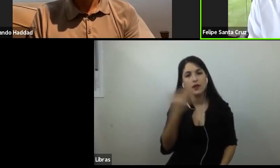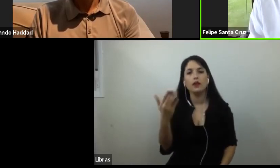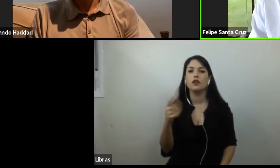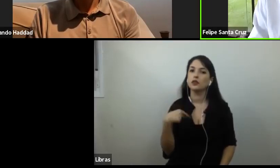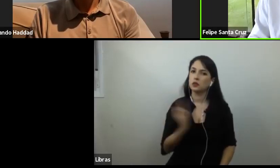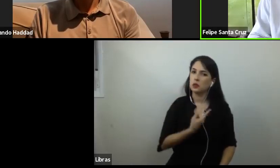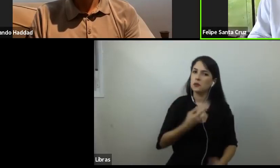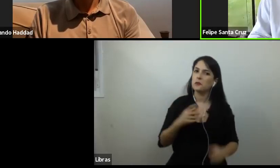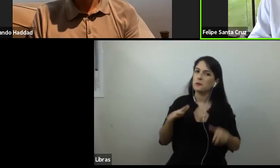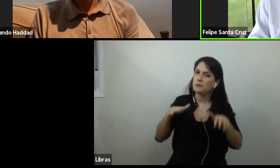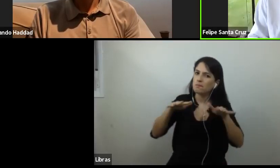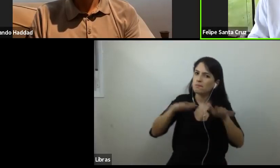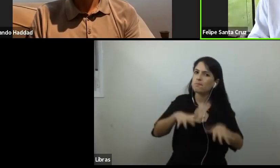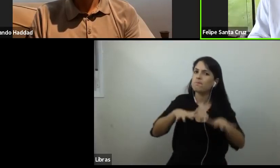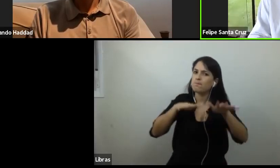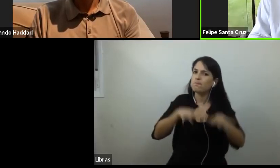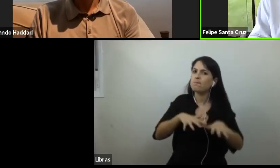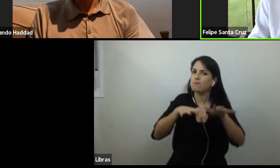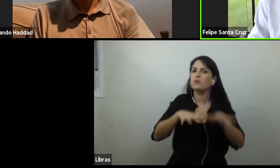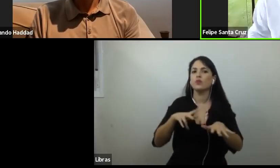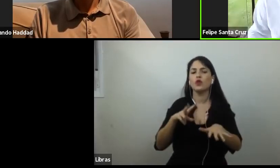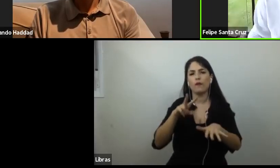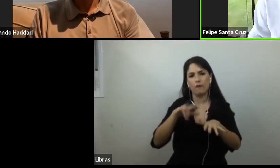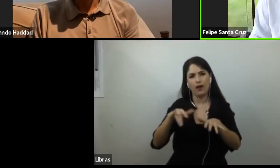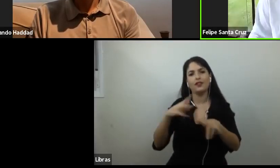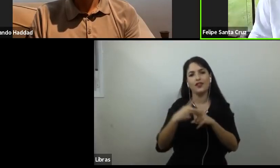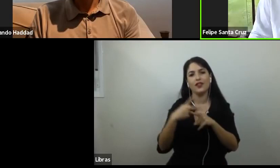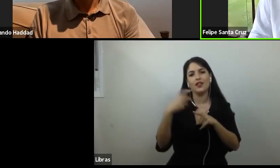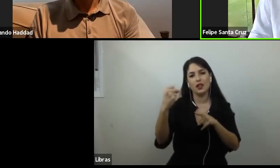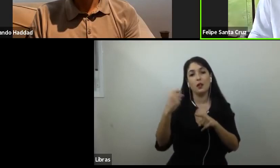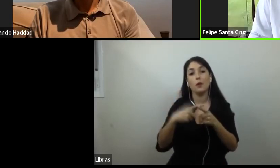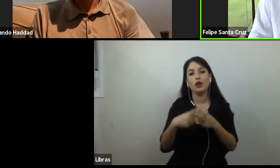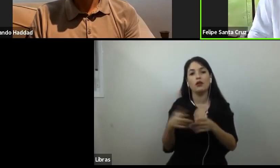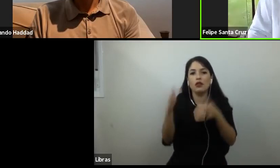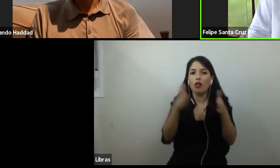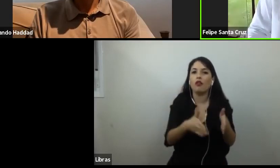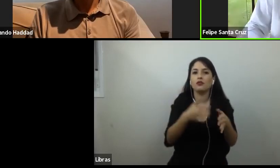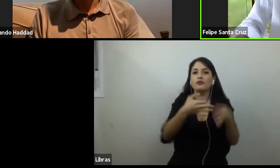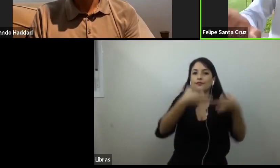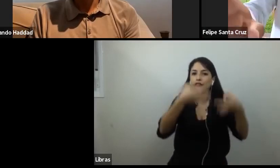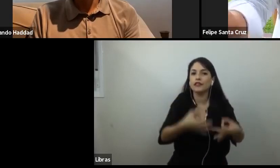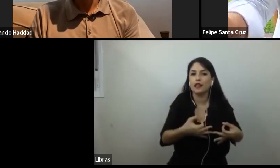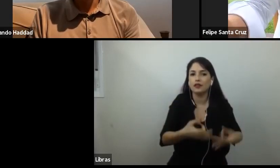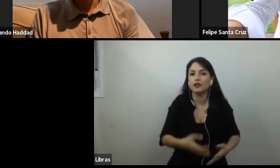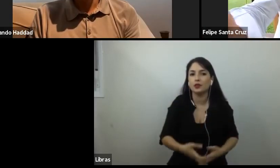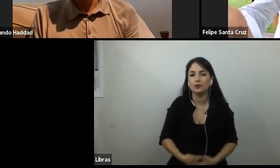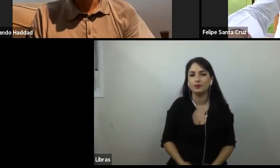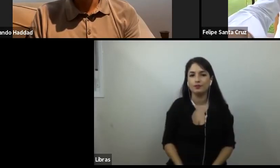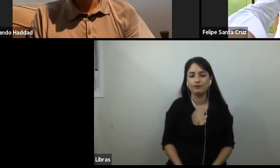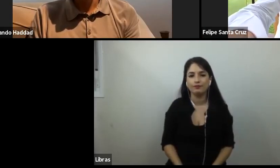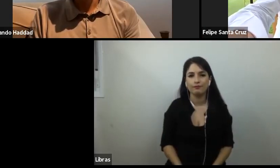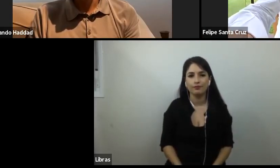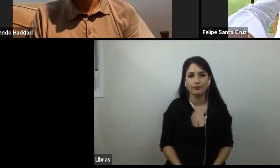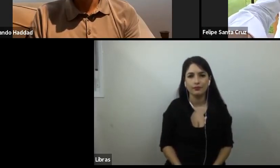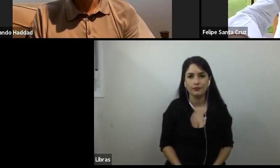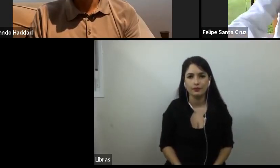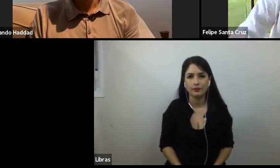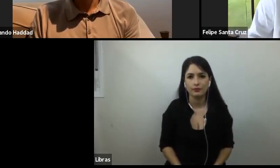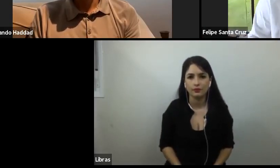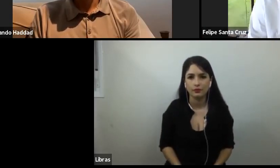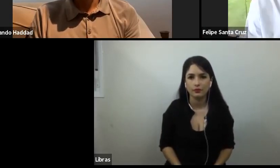democratas, marchando e seremos vitoriosos, porque estamos do lado certo. Vou